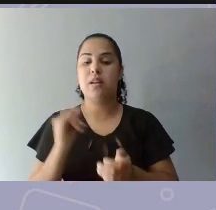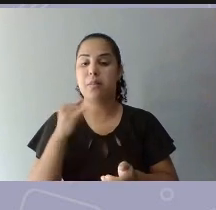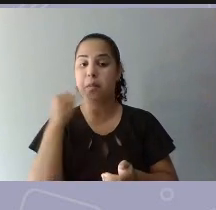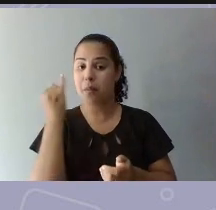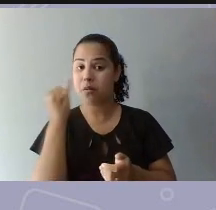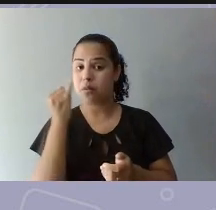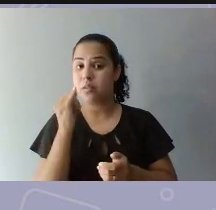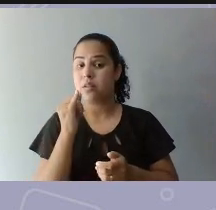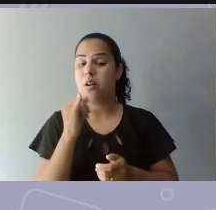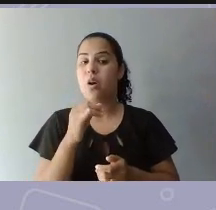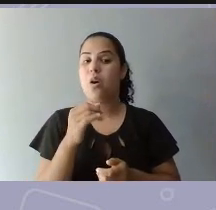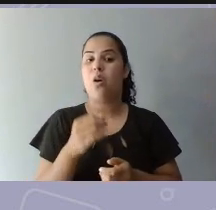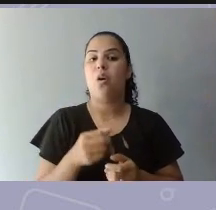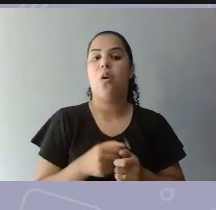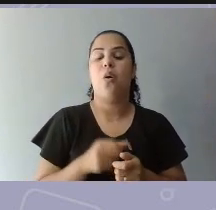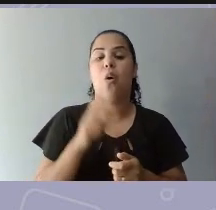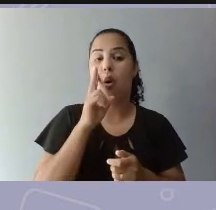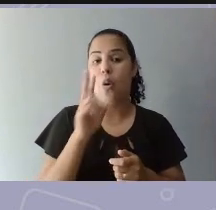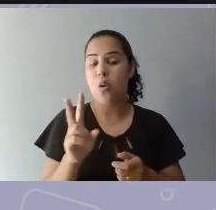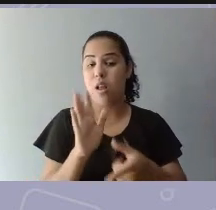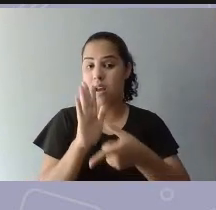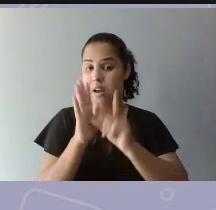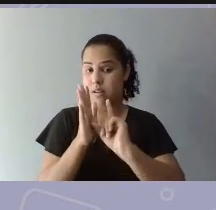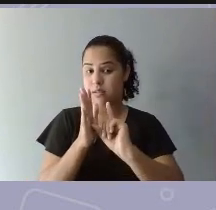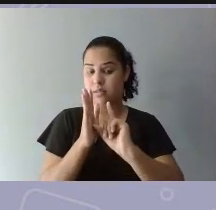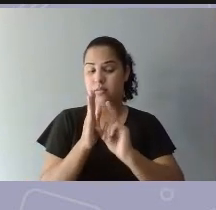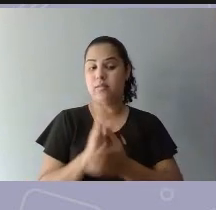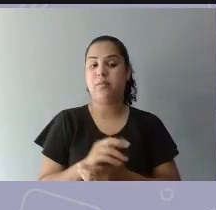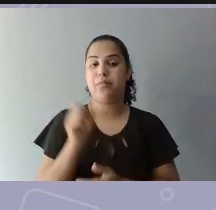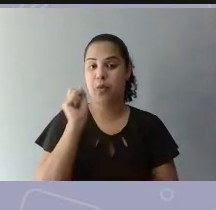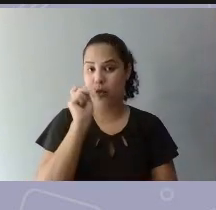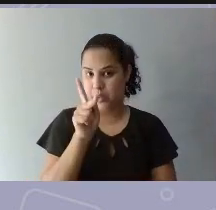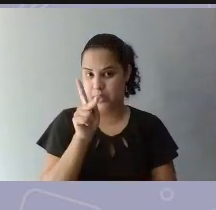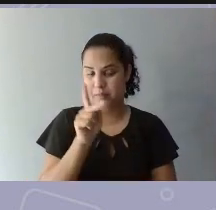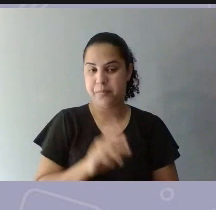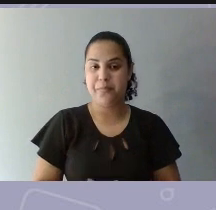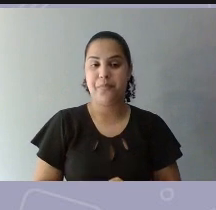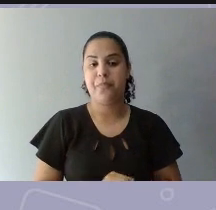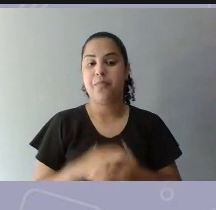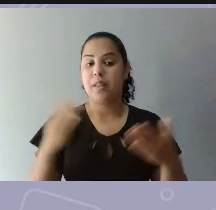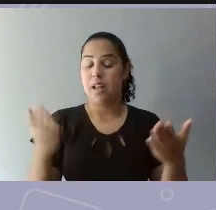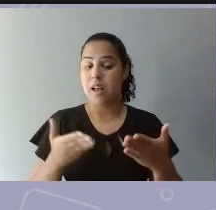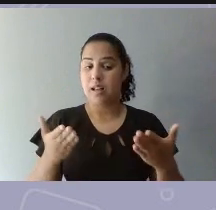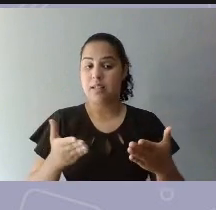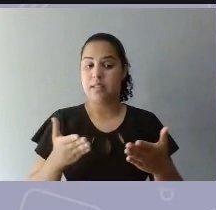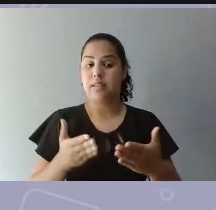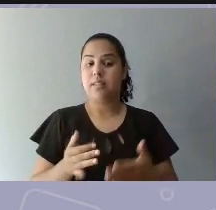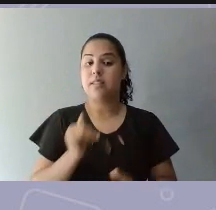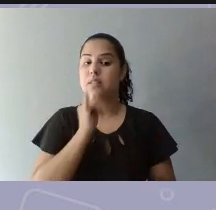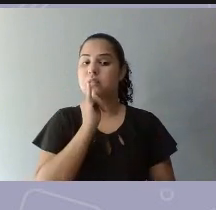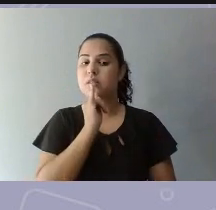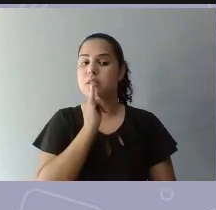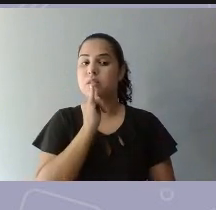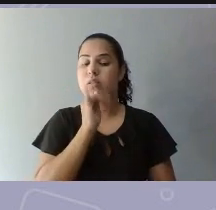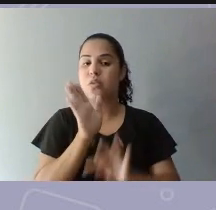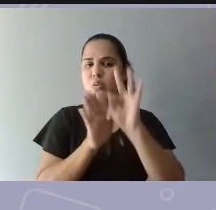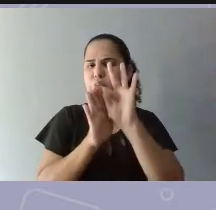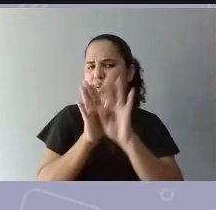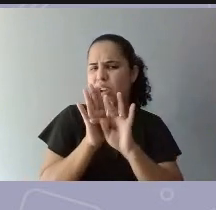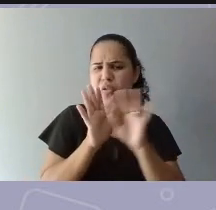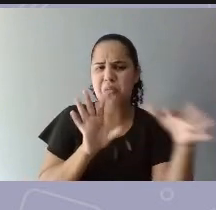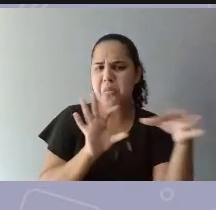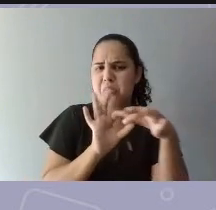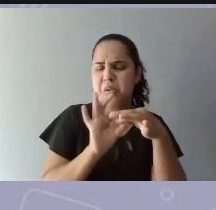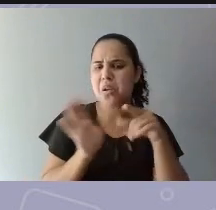geralzona assim na questão antes de entrar no texto ok nesse caso aqui por exemplo o texto ele foi mais para contextualizar